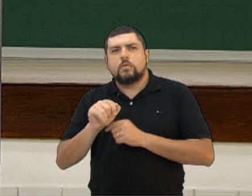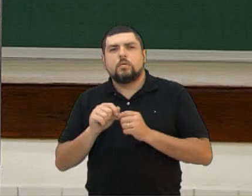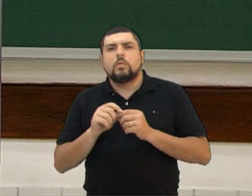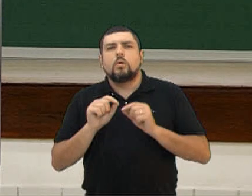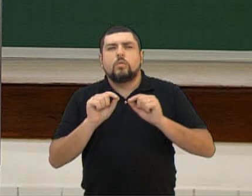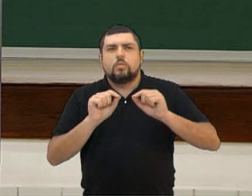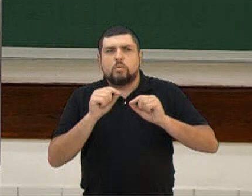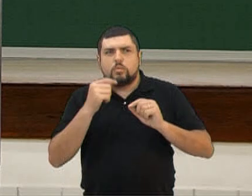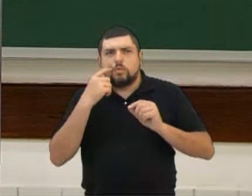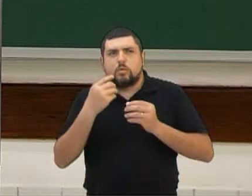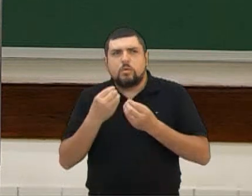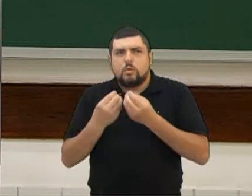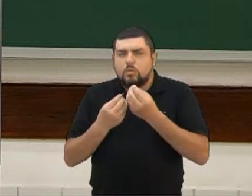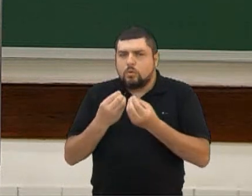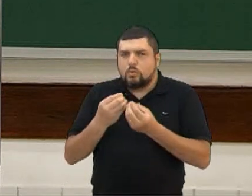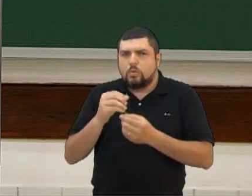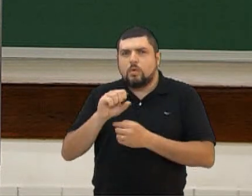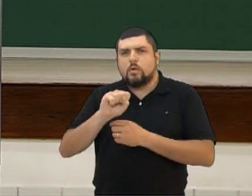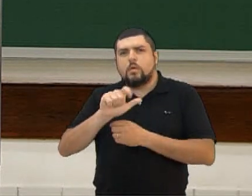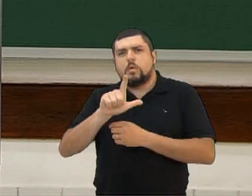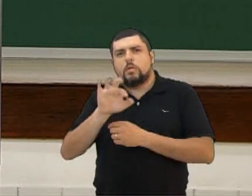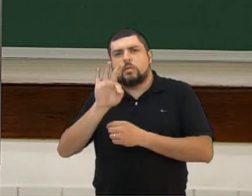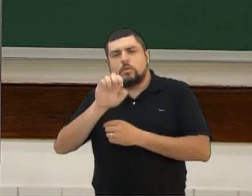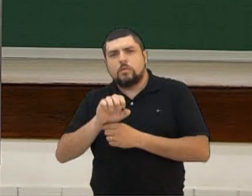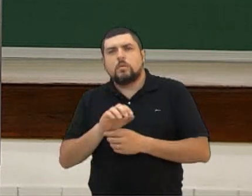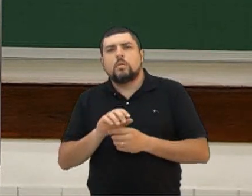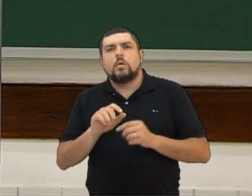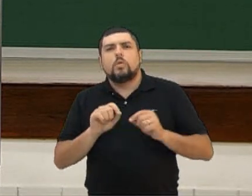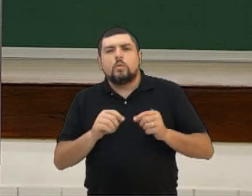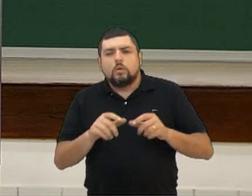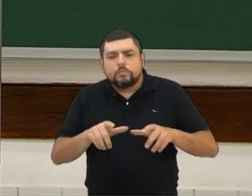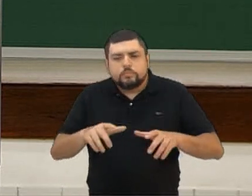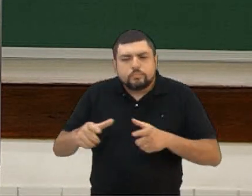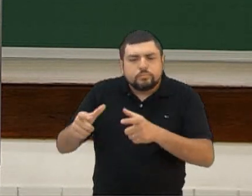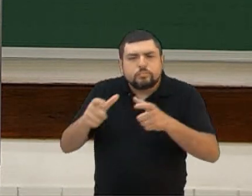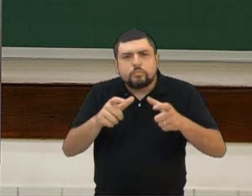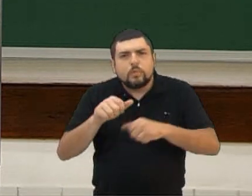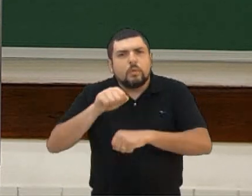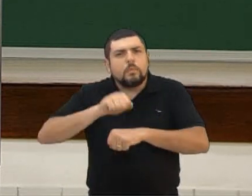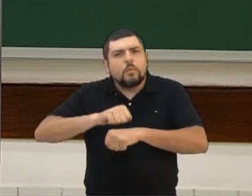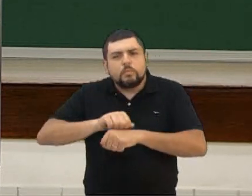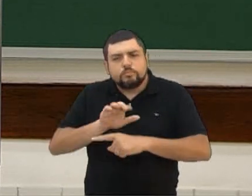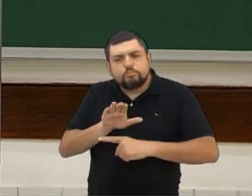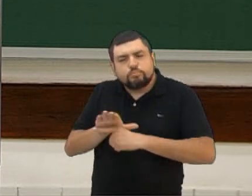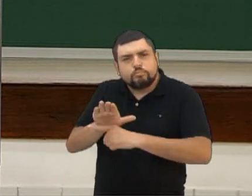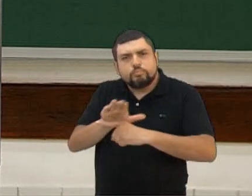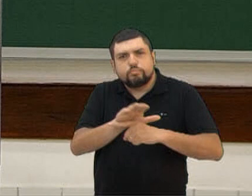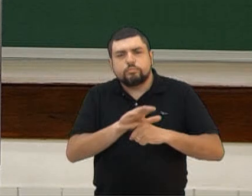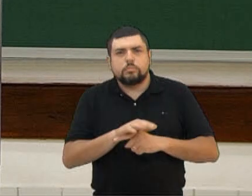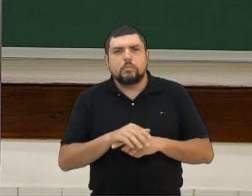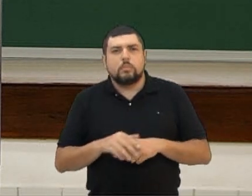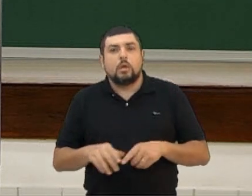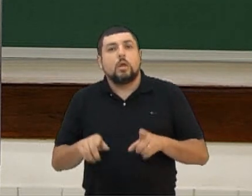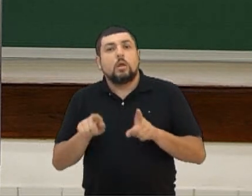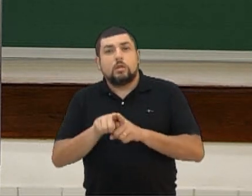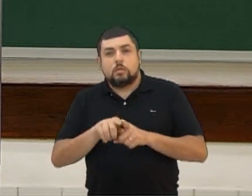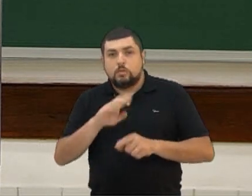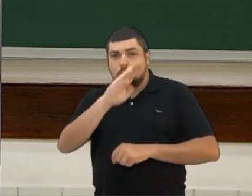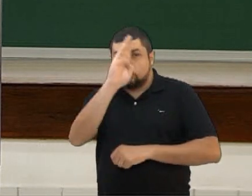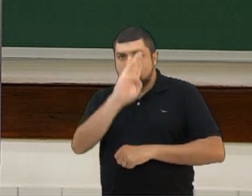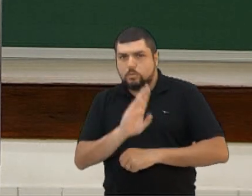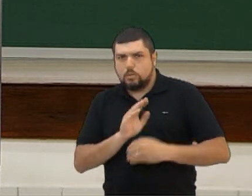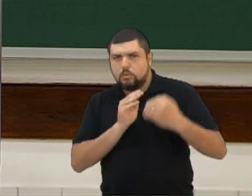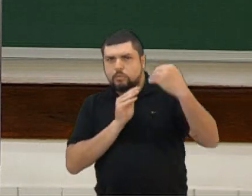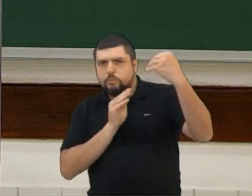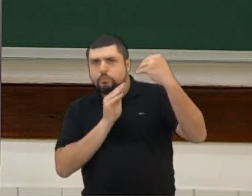fundamentais carentes no Brasil na época. Também é um governo que vai realizar o alinhamento com os Estados Unidos e